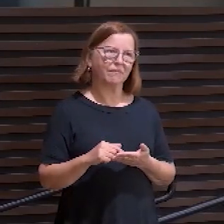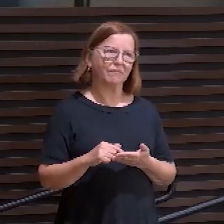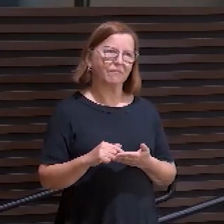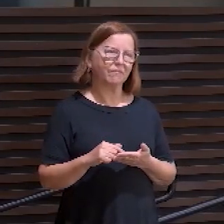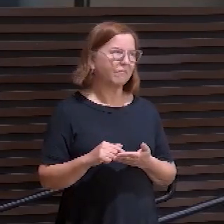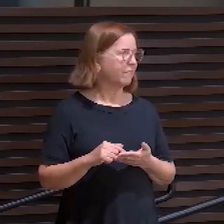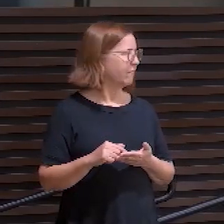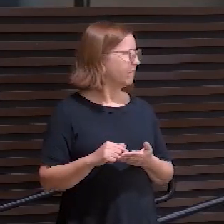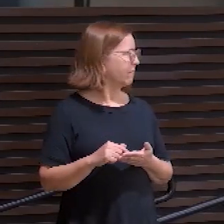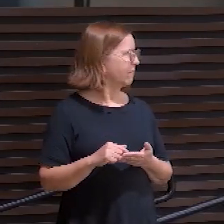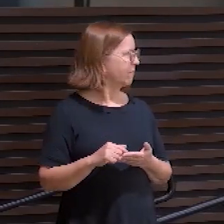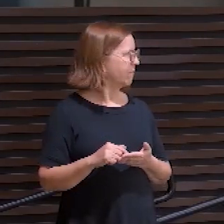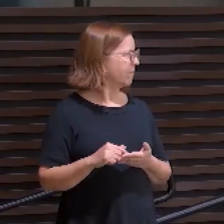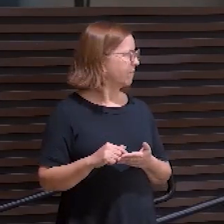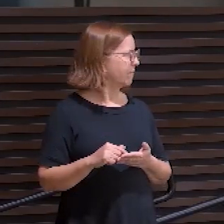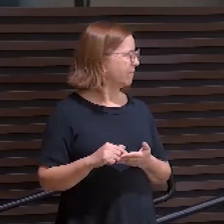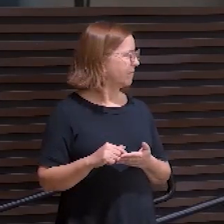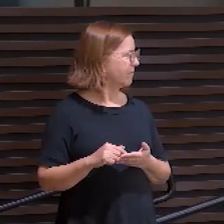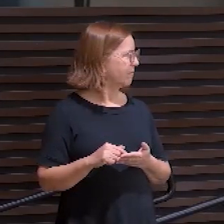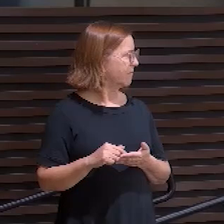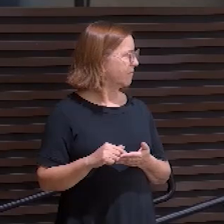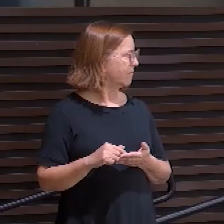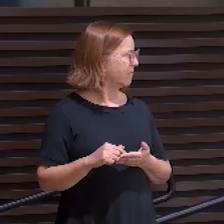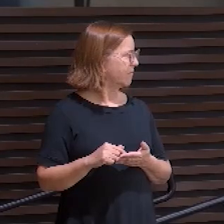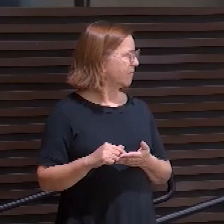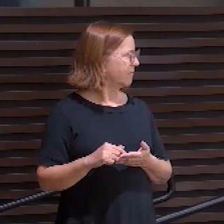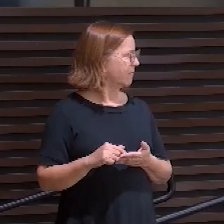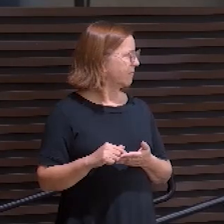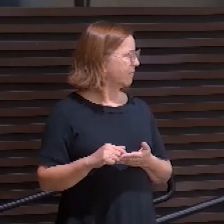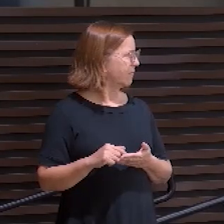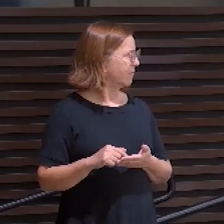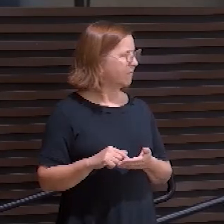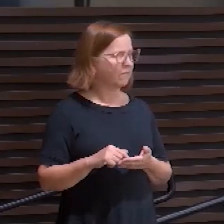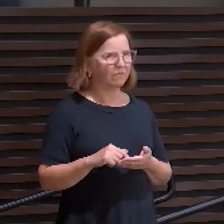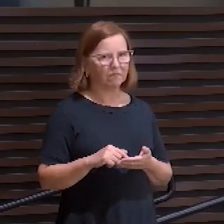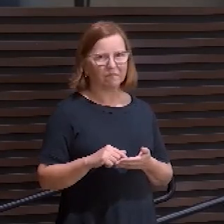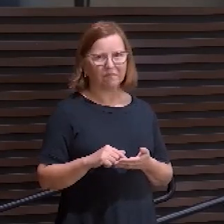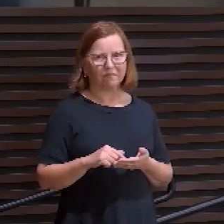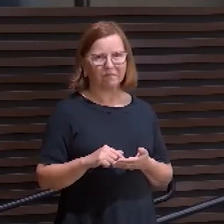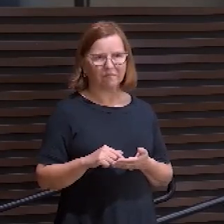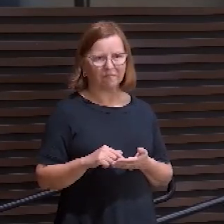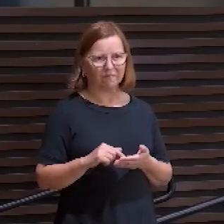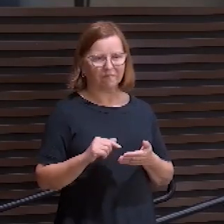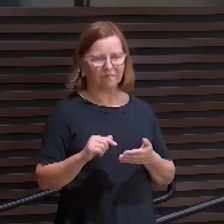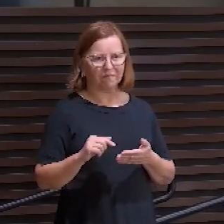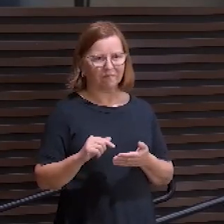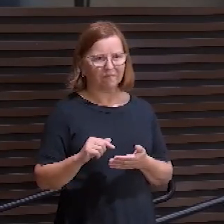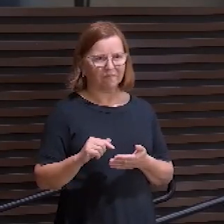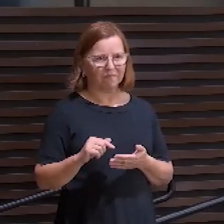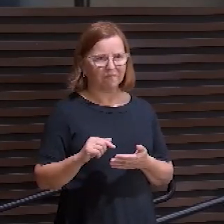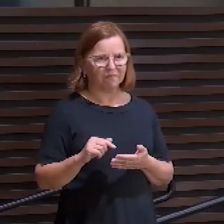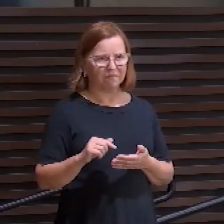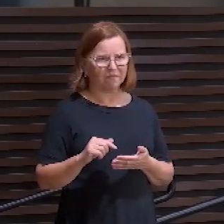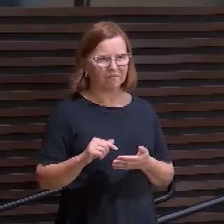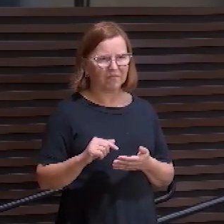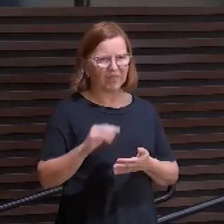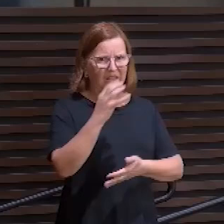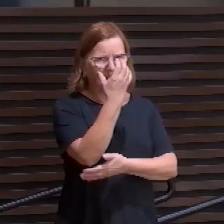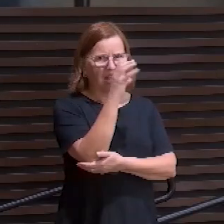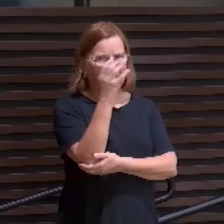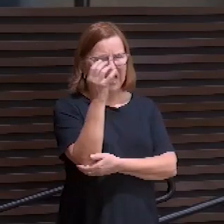2:9, Deus botou as árvores e botou uma árvore tipológica chamada árvore